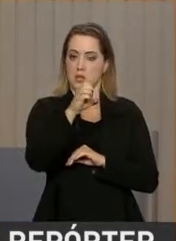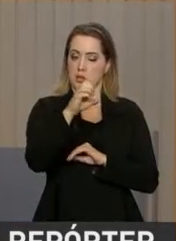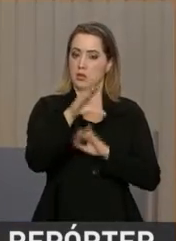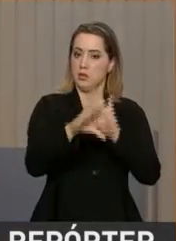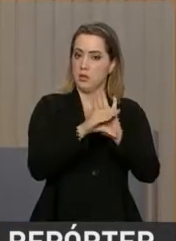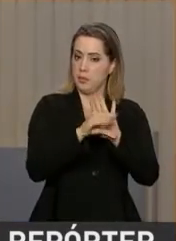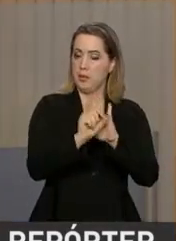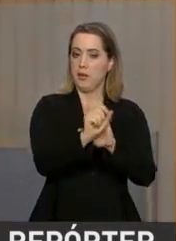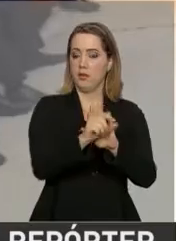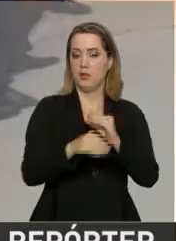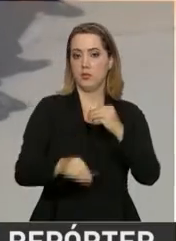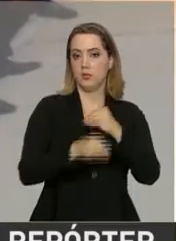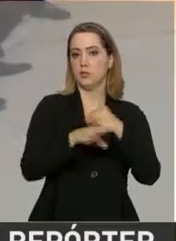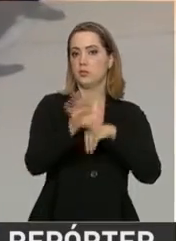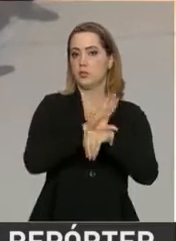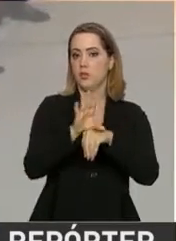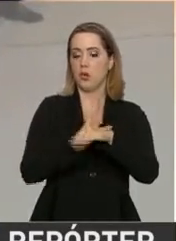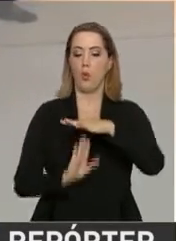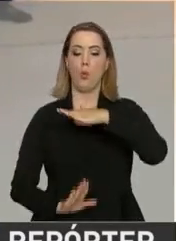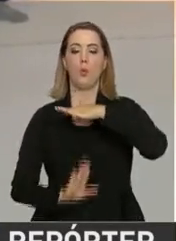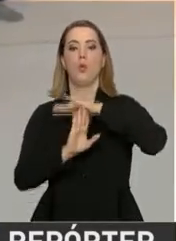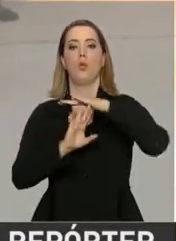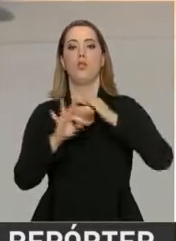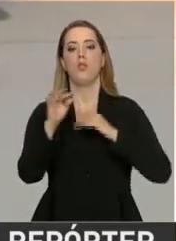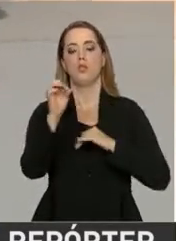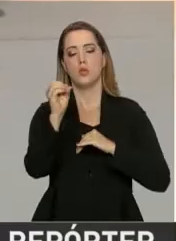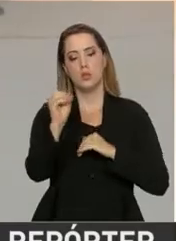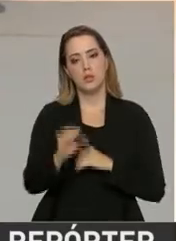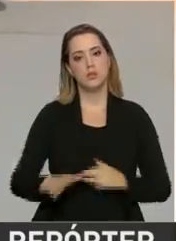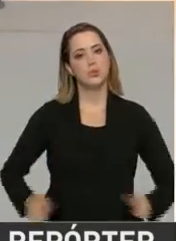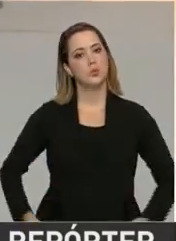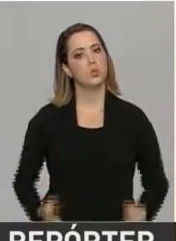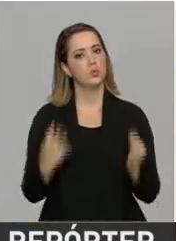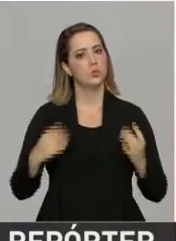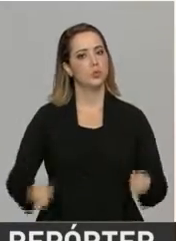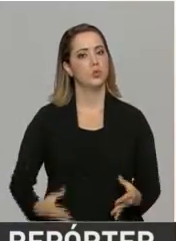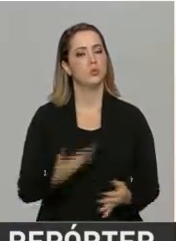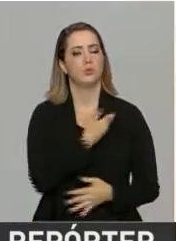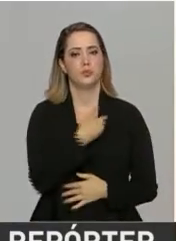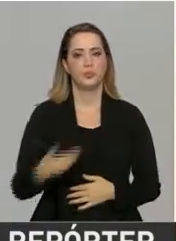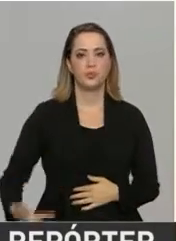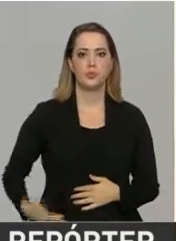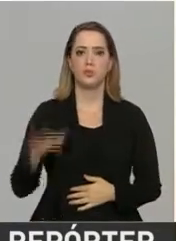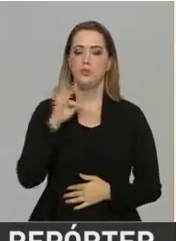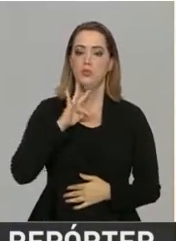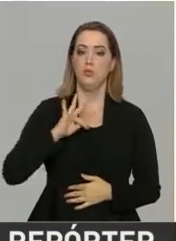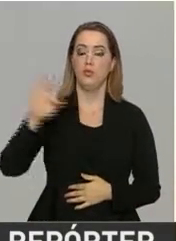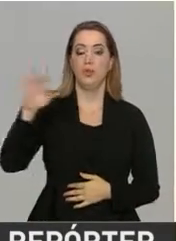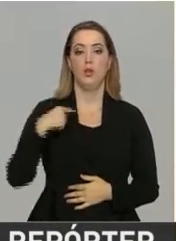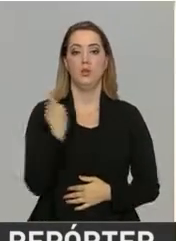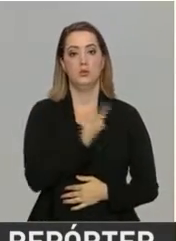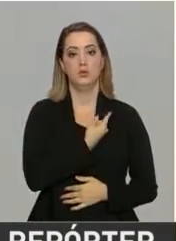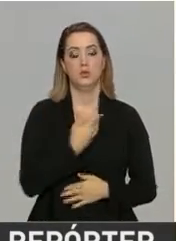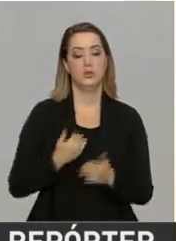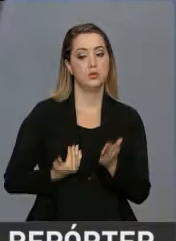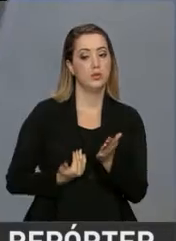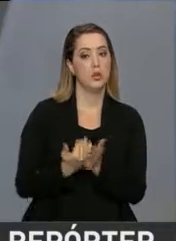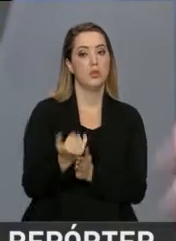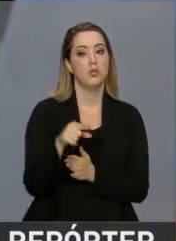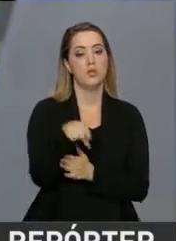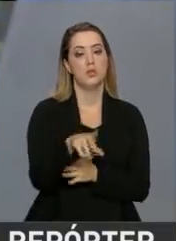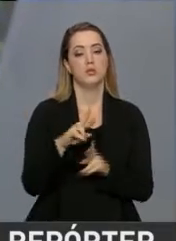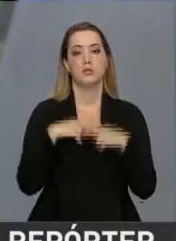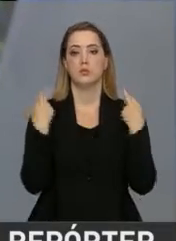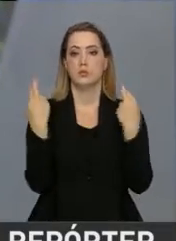significa dizer da fixação de um teto para as despesas do governo federal nós teremos a partir desta reunião